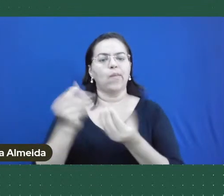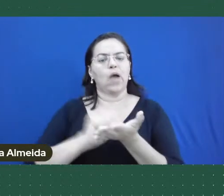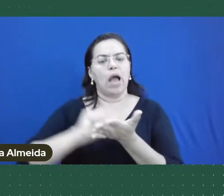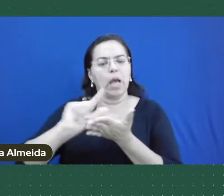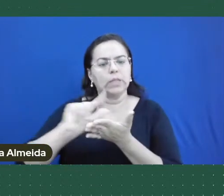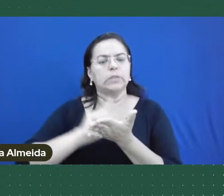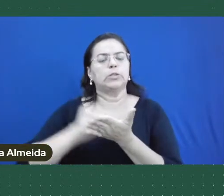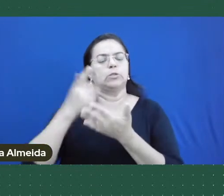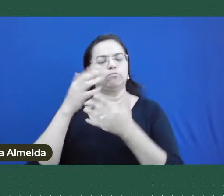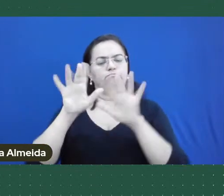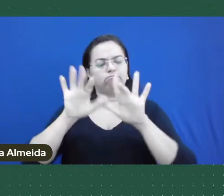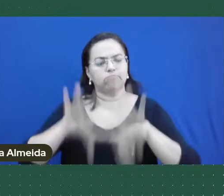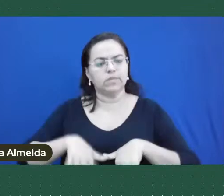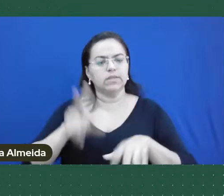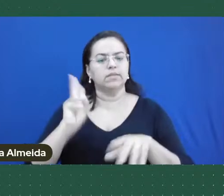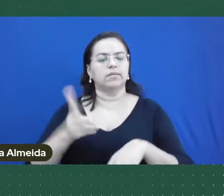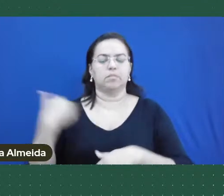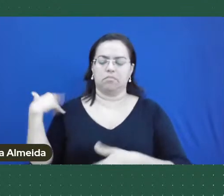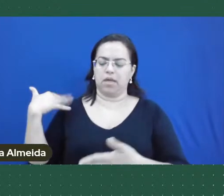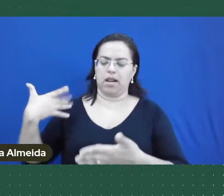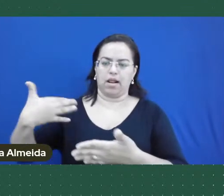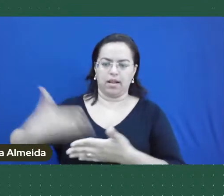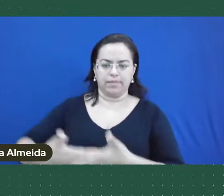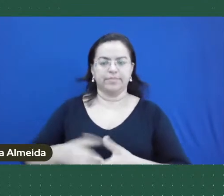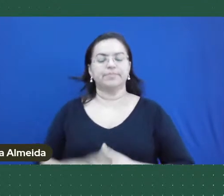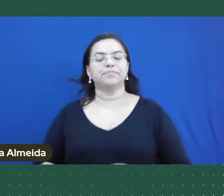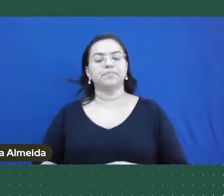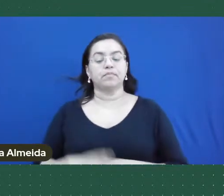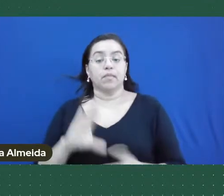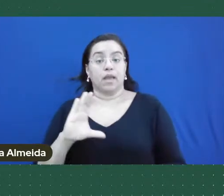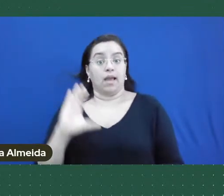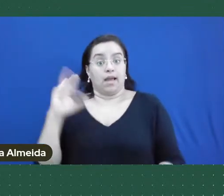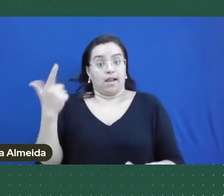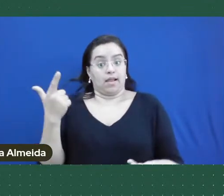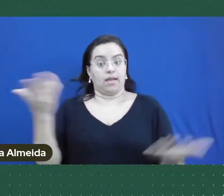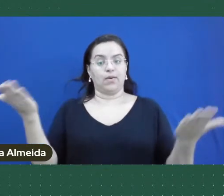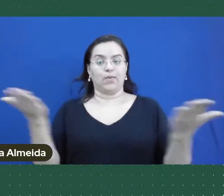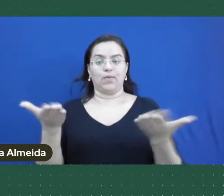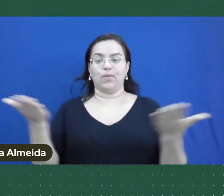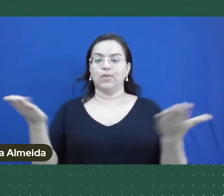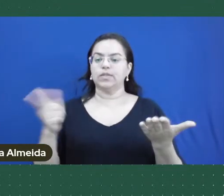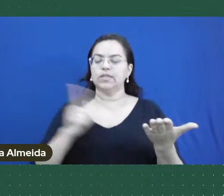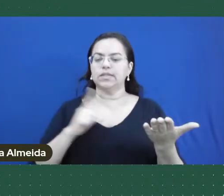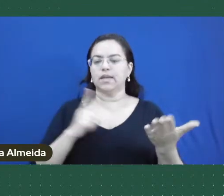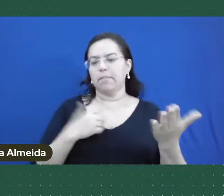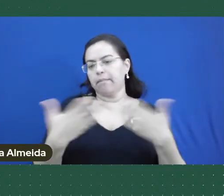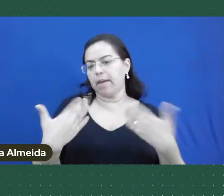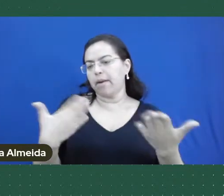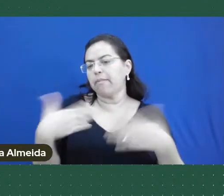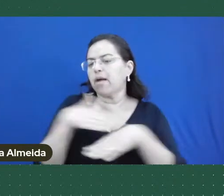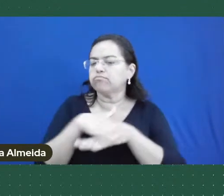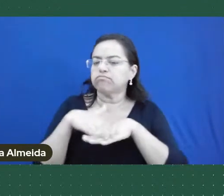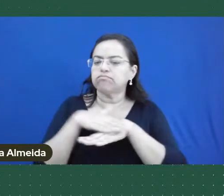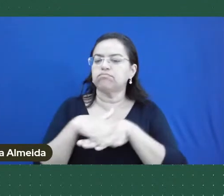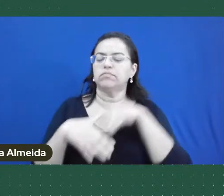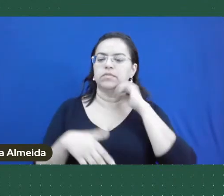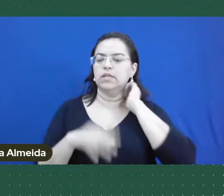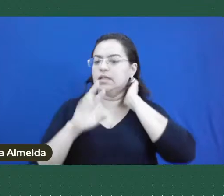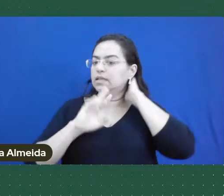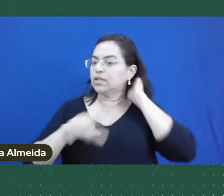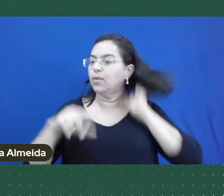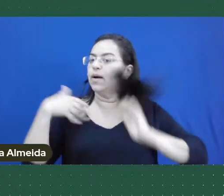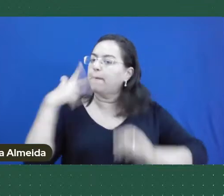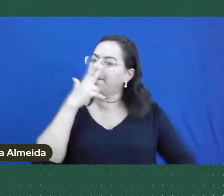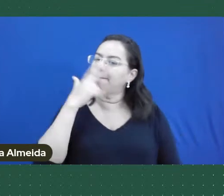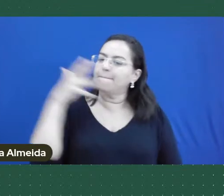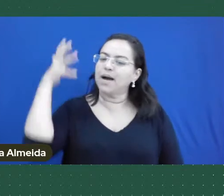nessa temática há muito tempo, né? É claro que hoje nós teremos uma conversa, né? Eu nem falo de palestra, de aula, mas